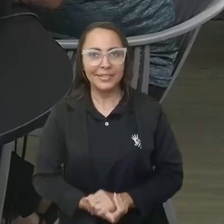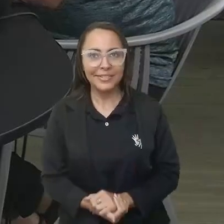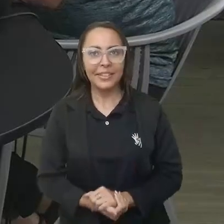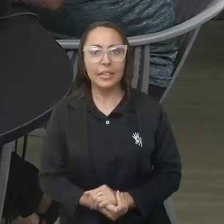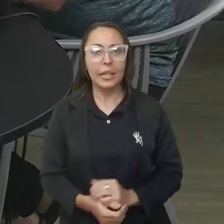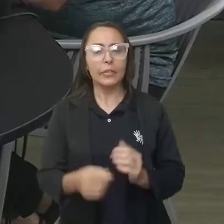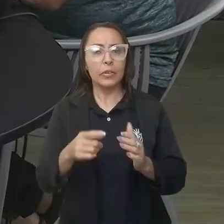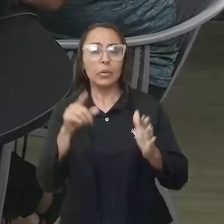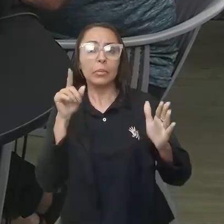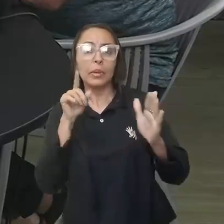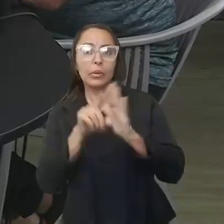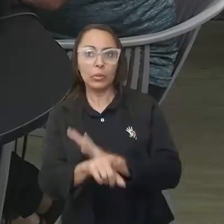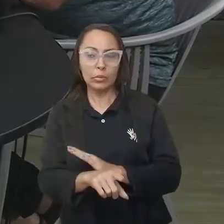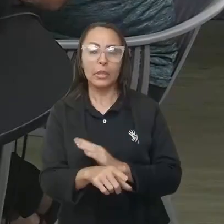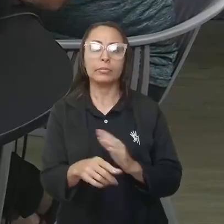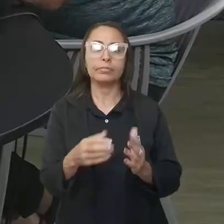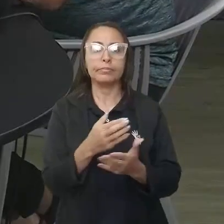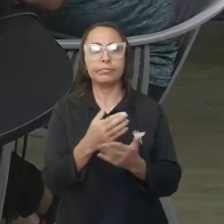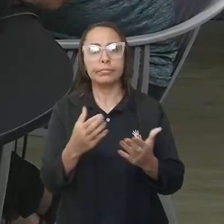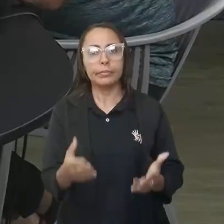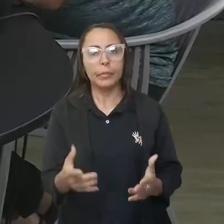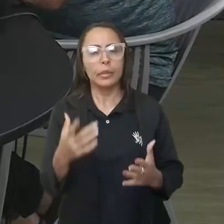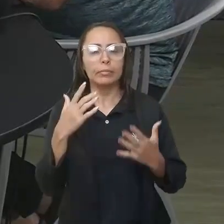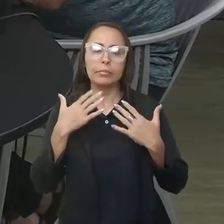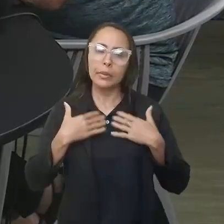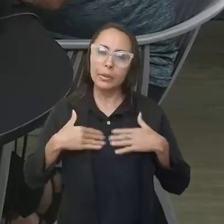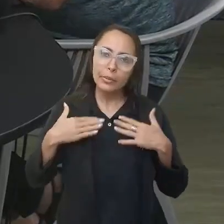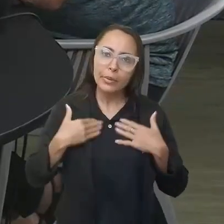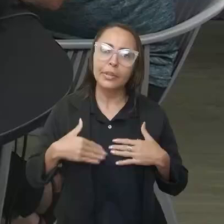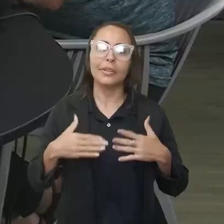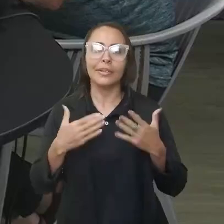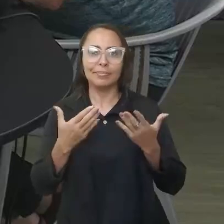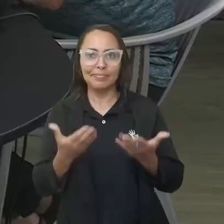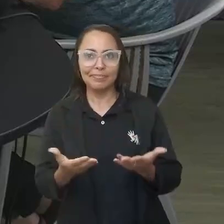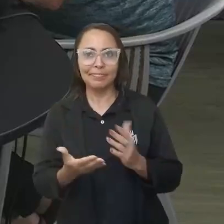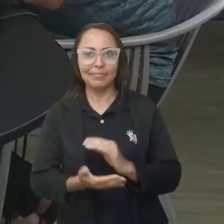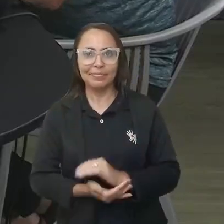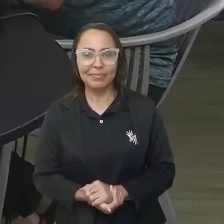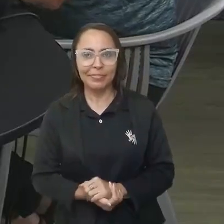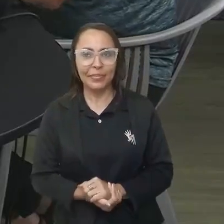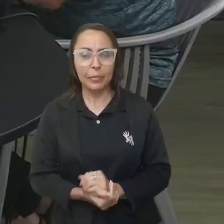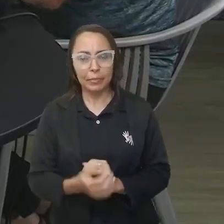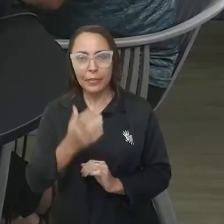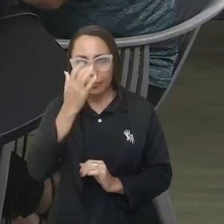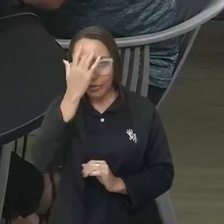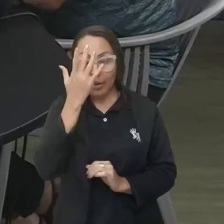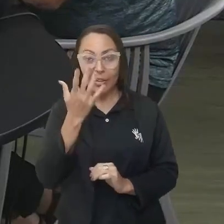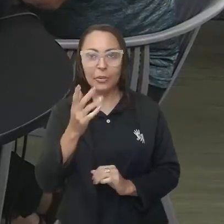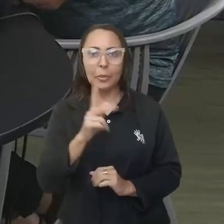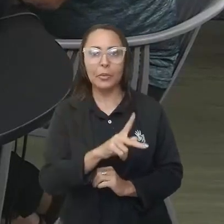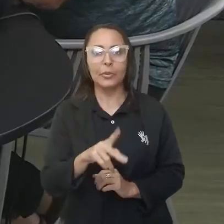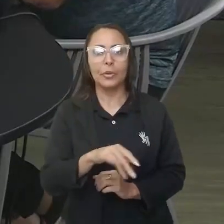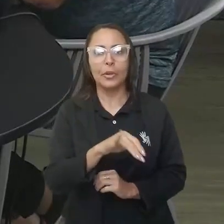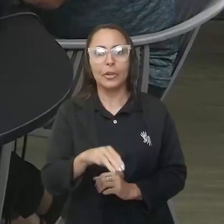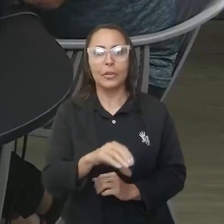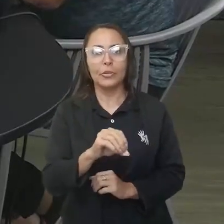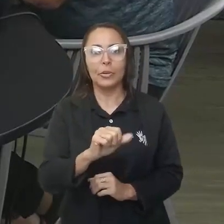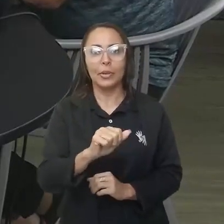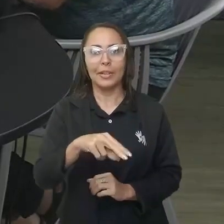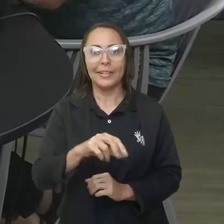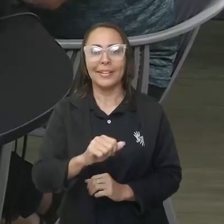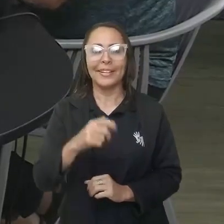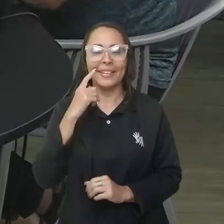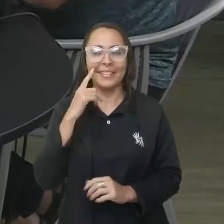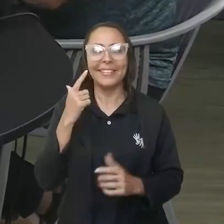uma pergunta, né, bem tranquila, bem fácil, a professora Joana, né? Ela já tá rindo aqui,